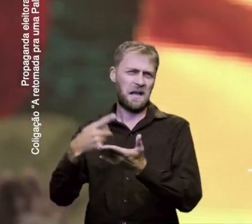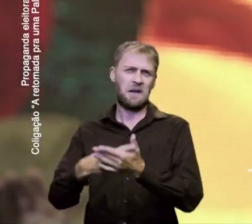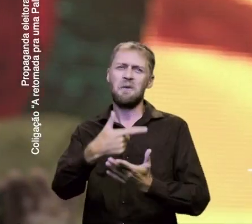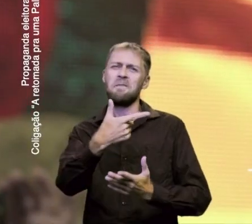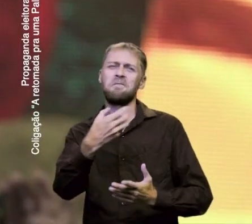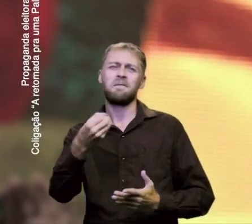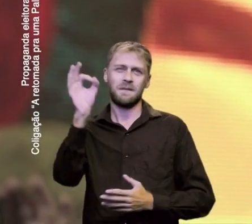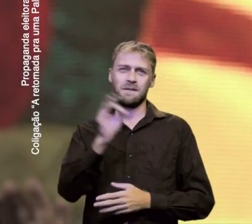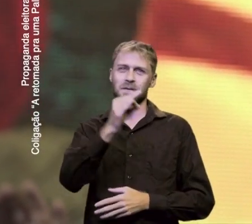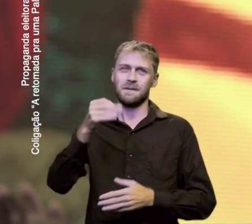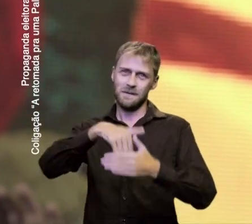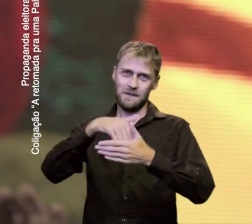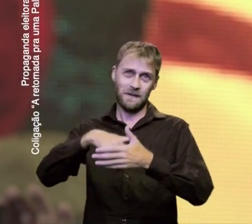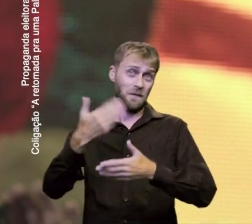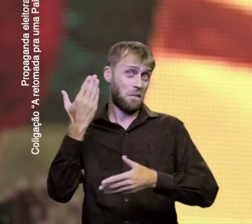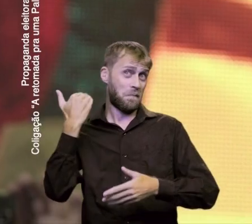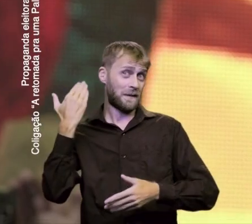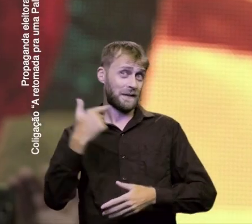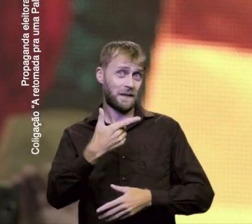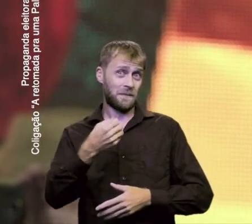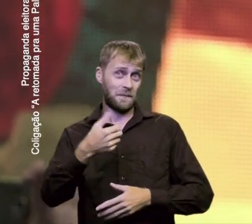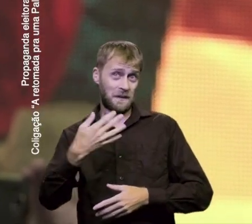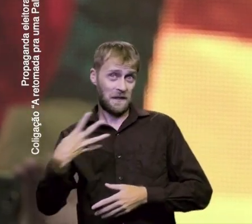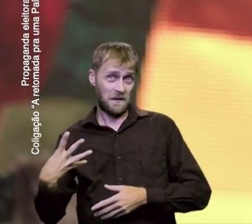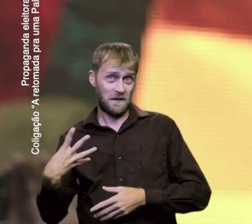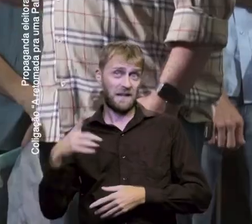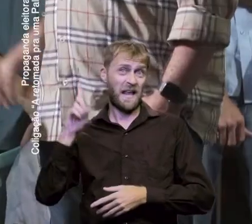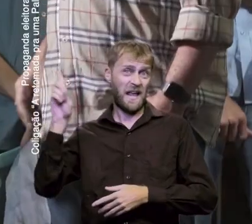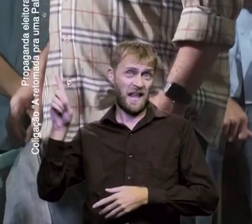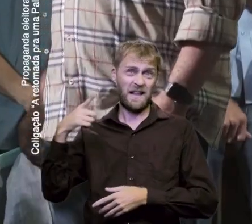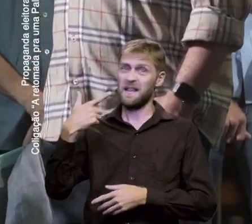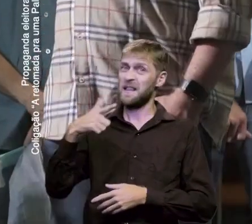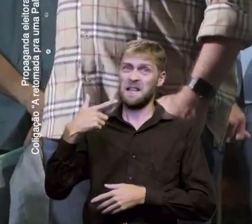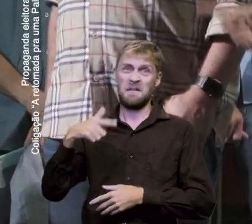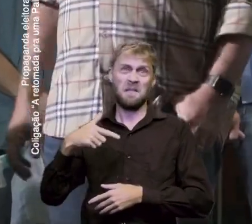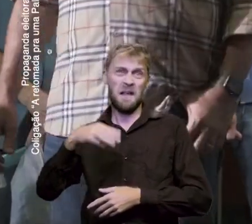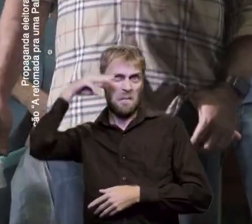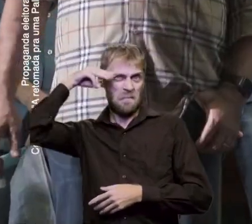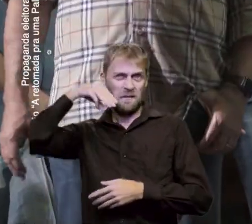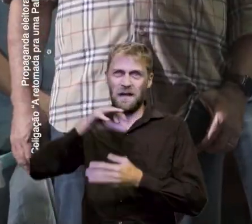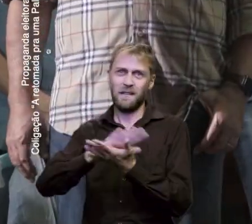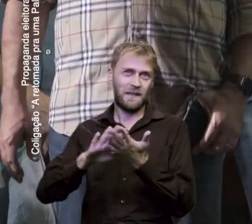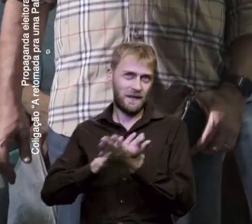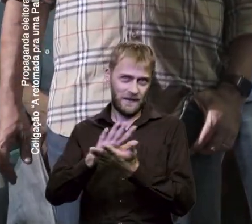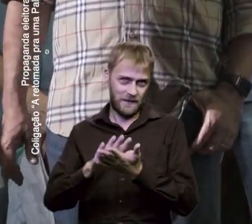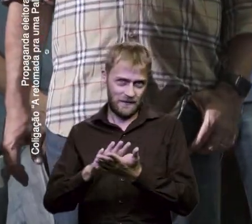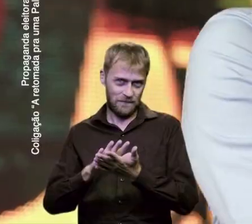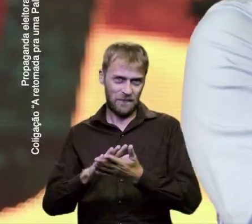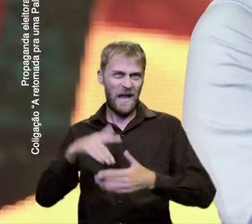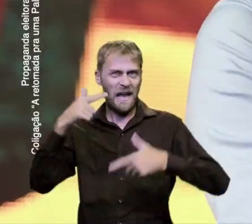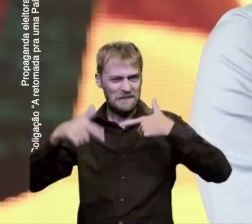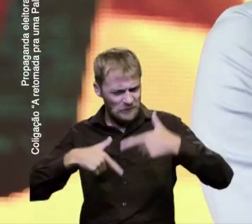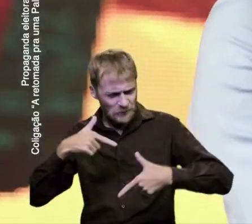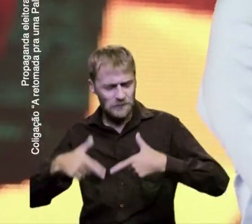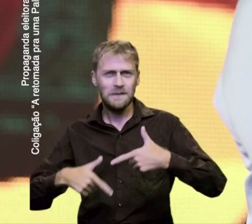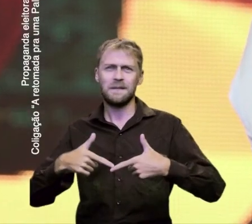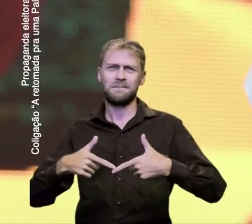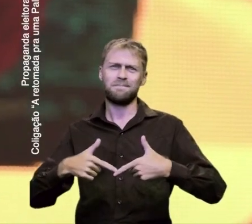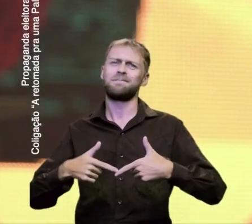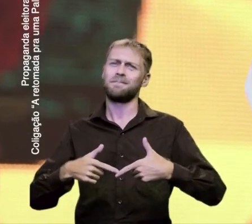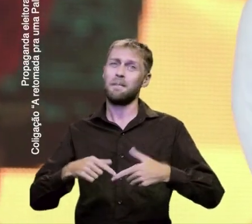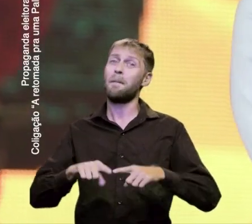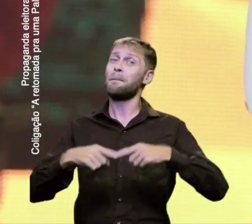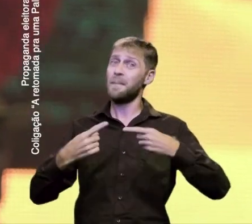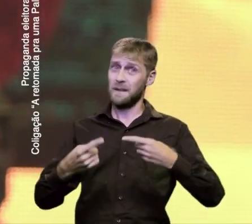pontos na eleição de 2014. Eles não têm escrúpulo. O jogo é muito pesado. Não tenham